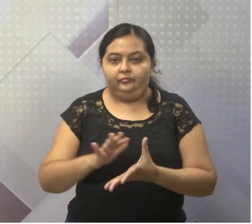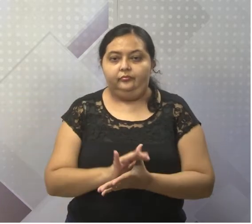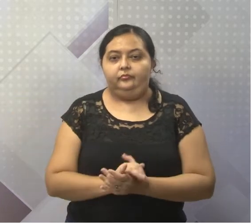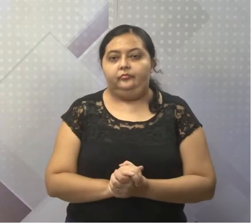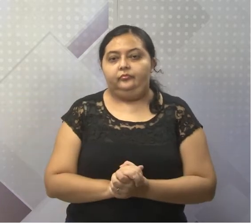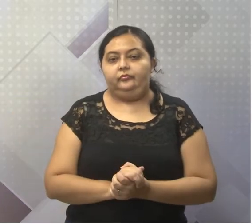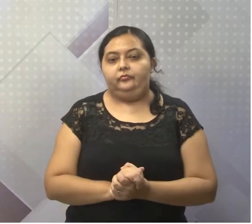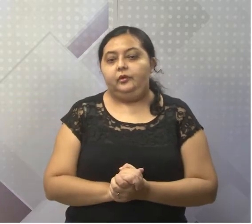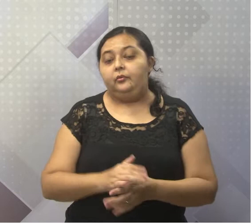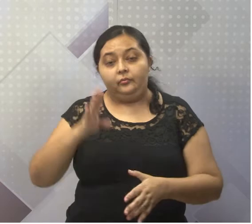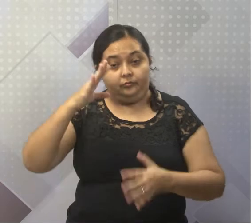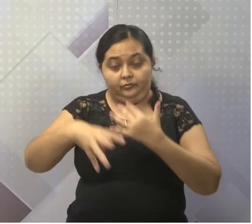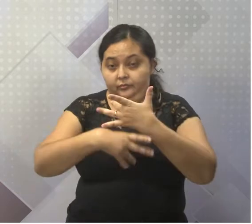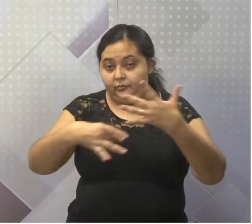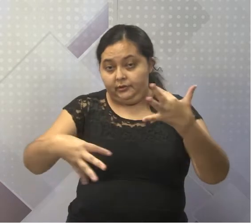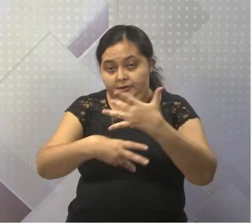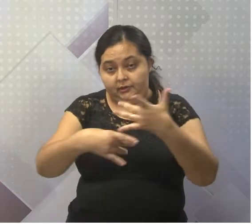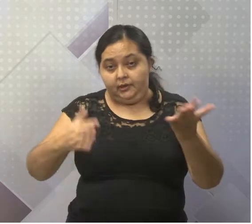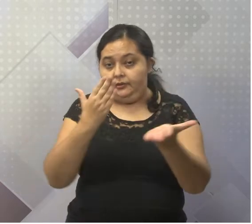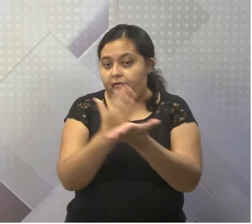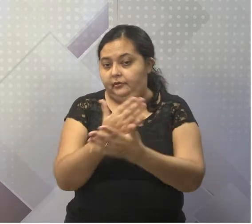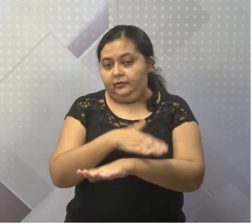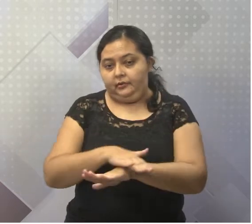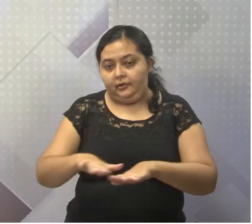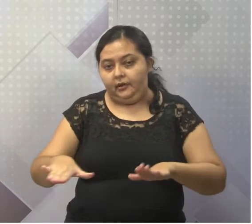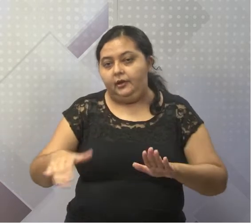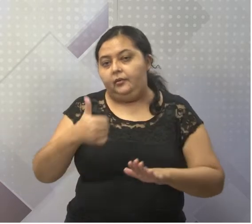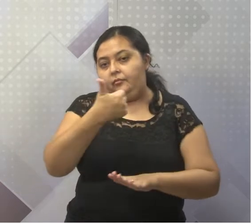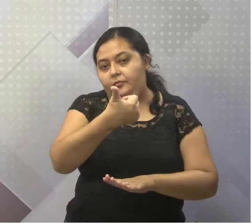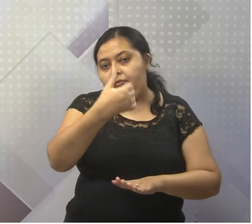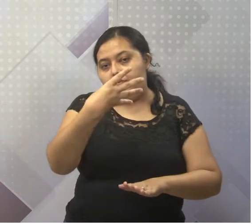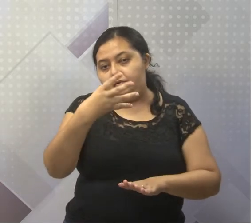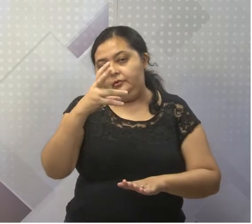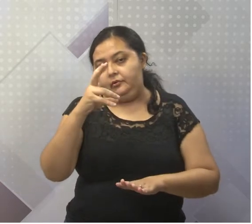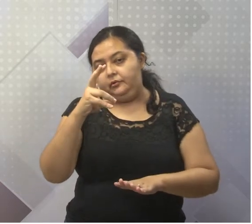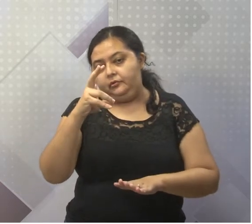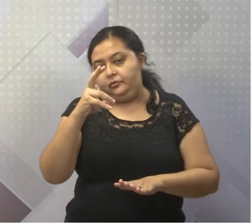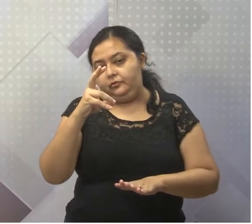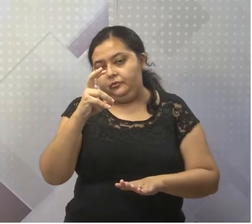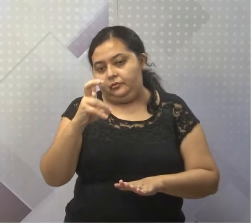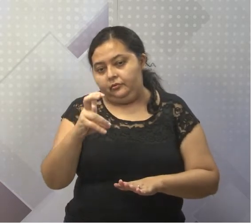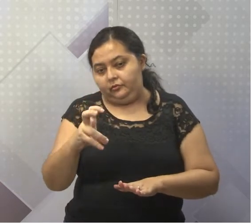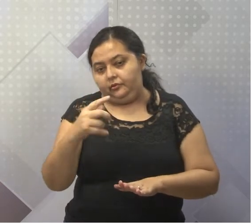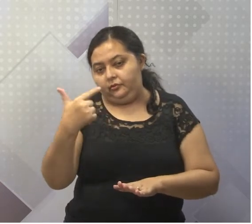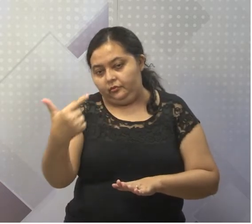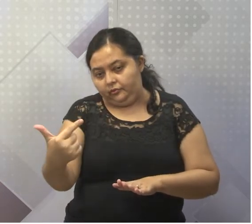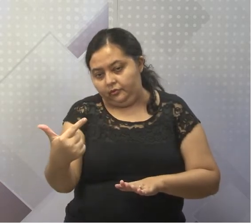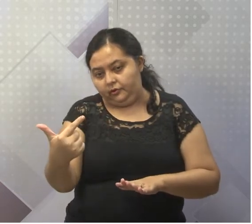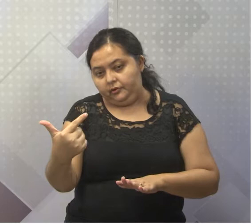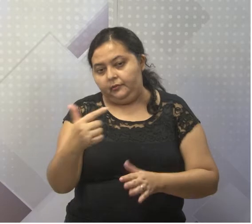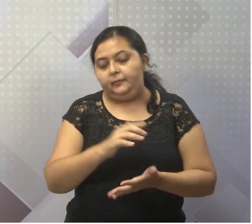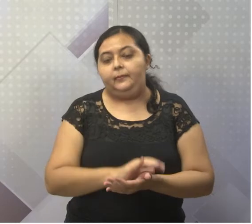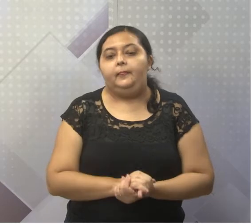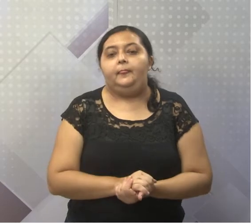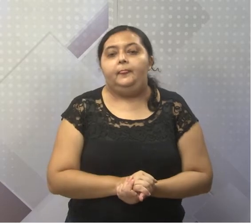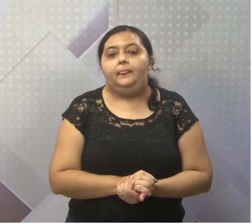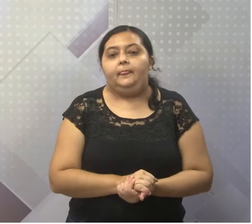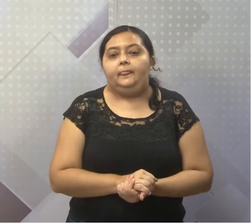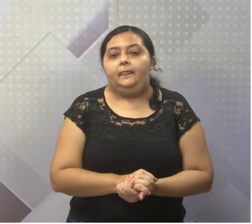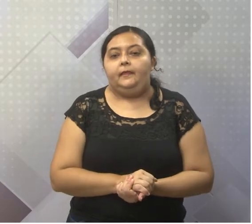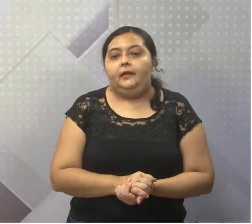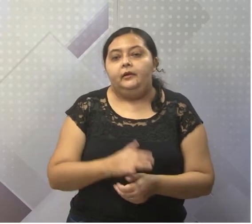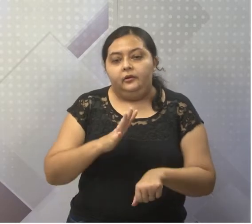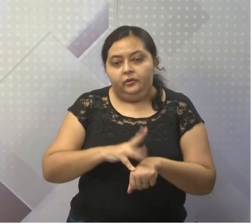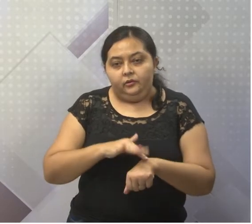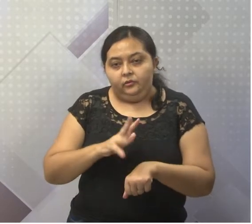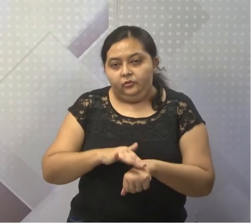pretendentes mas subitamente em 1402 o novo episódio da peste também matou